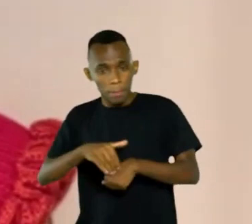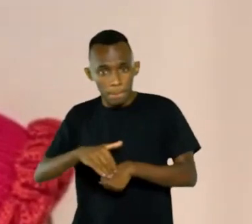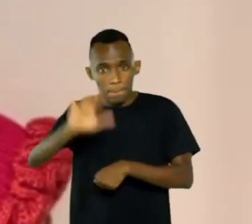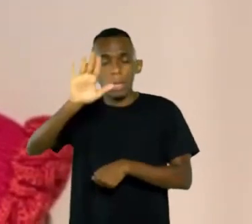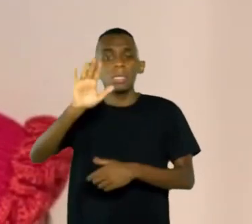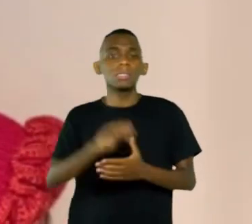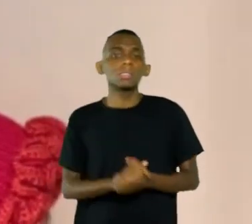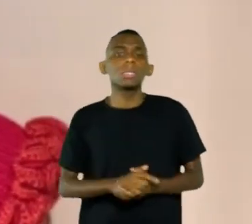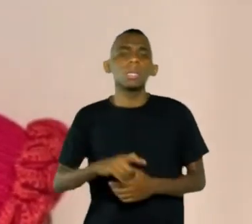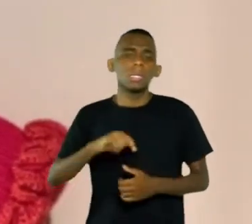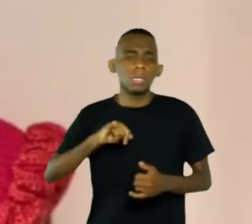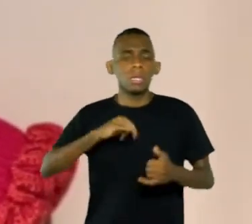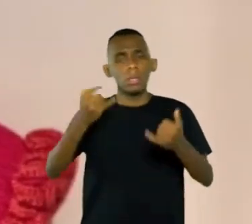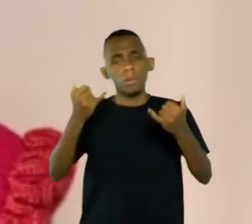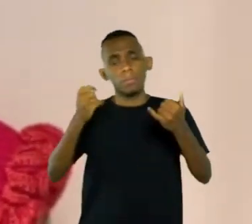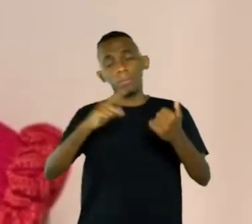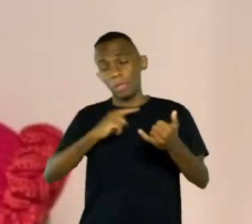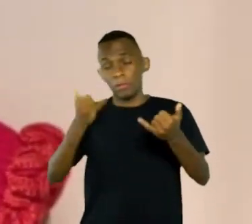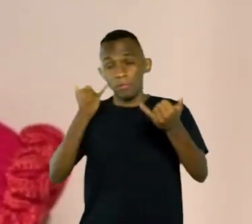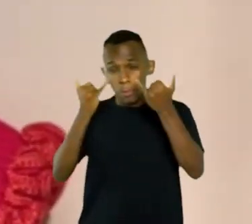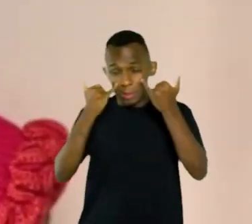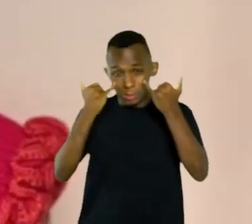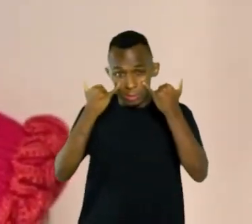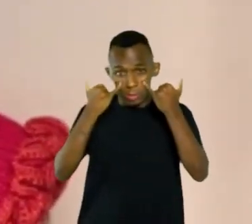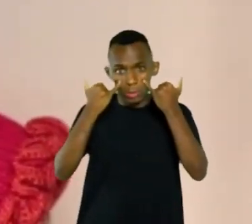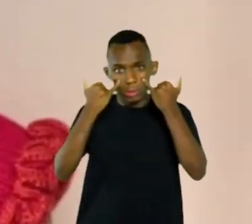vários dados. Eu vou dar só um que é bastante